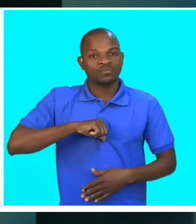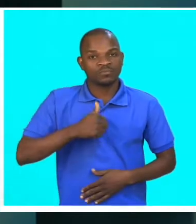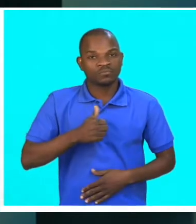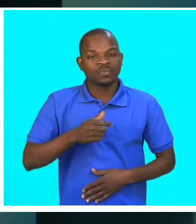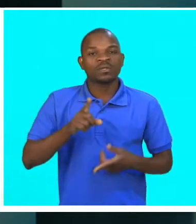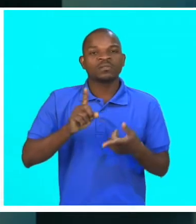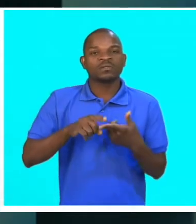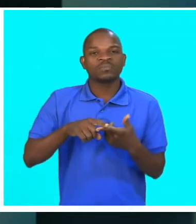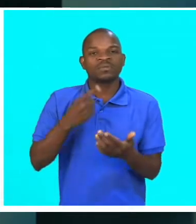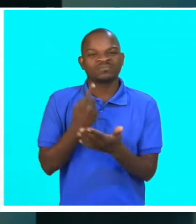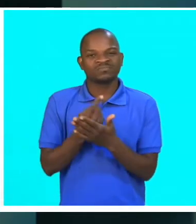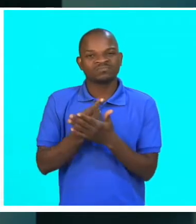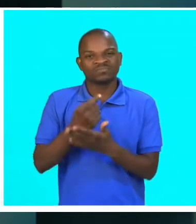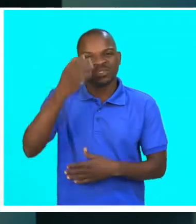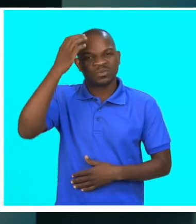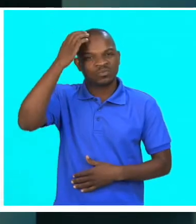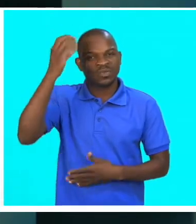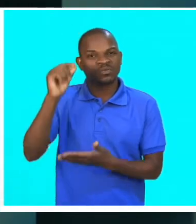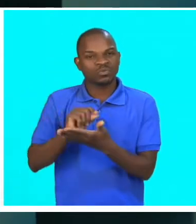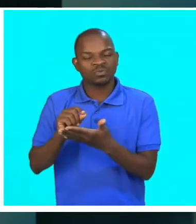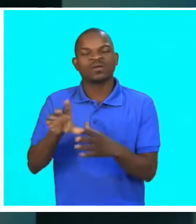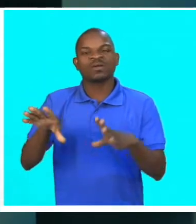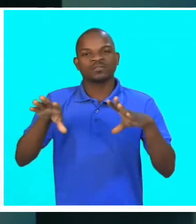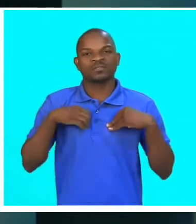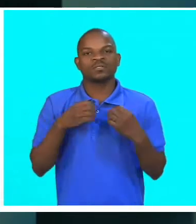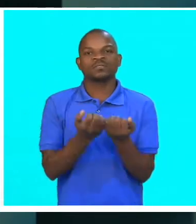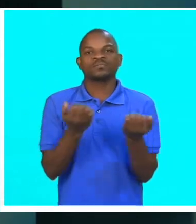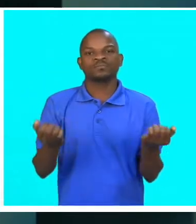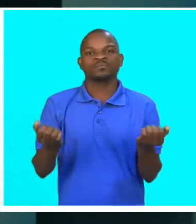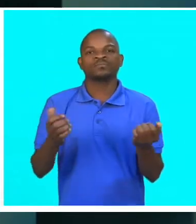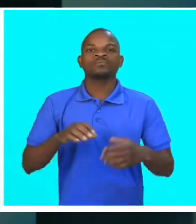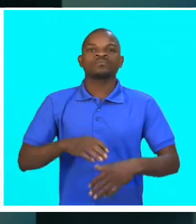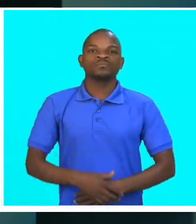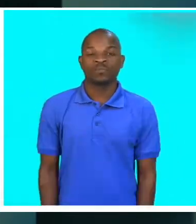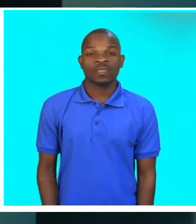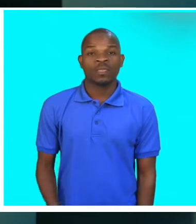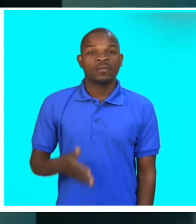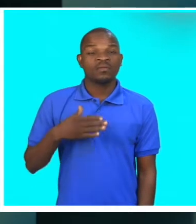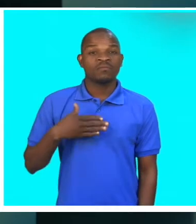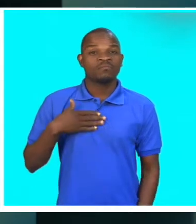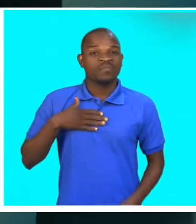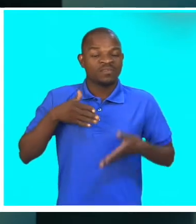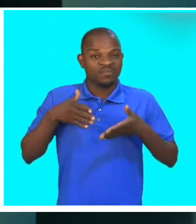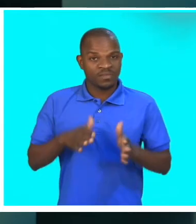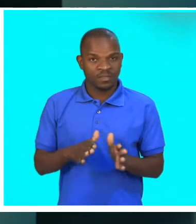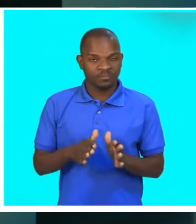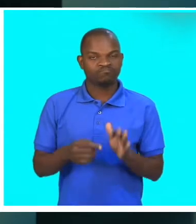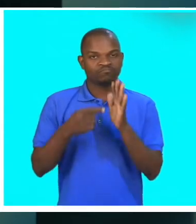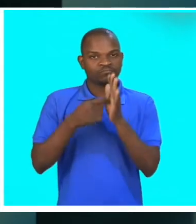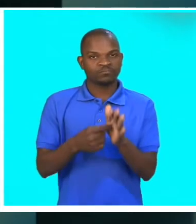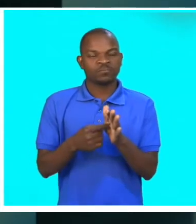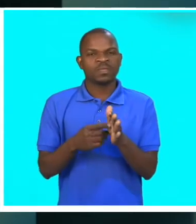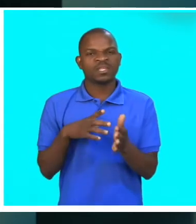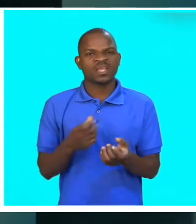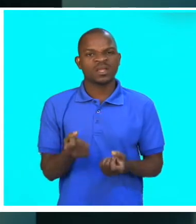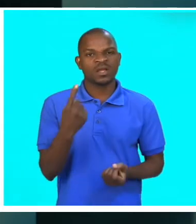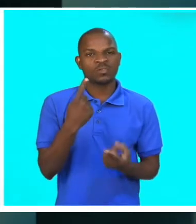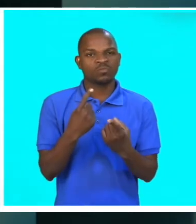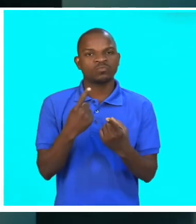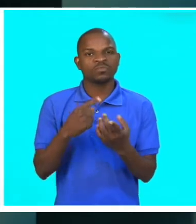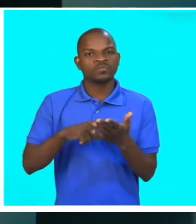escola privada e o sistema público tem que incluir as nossas crianças. Eu tenho um exemplo próprio da minha filha que em algum